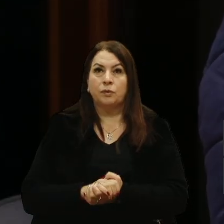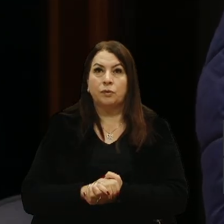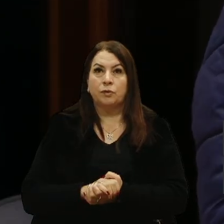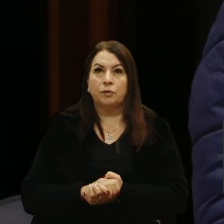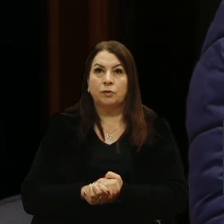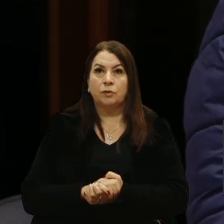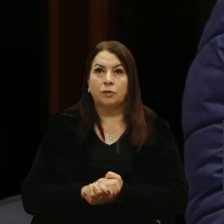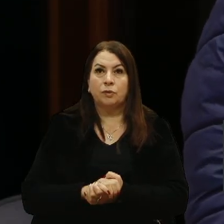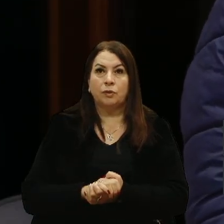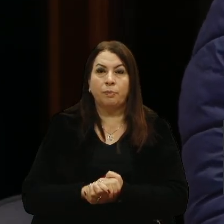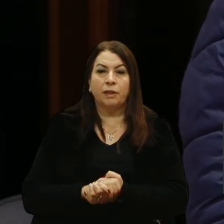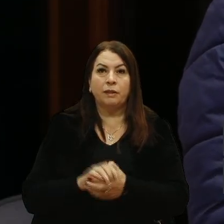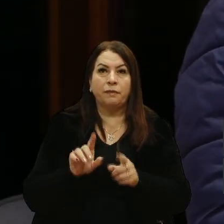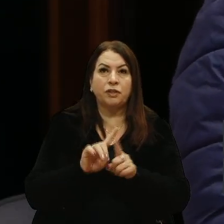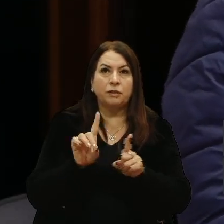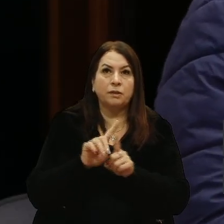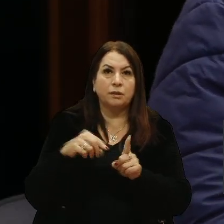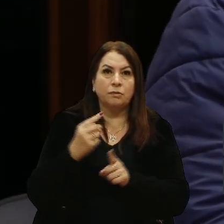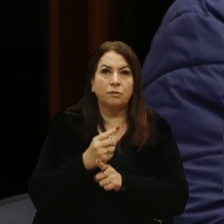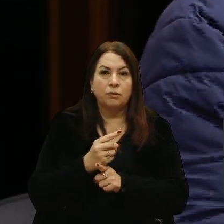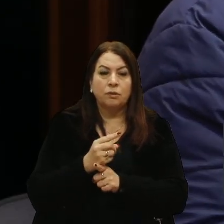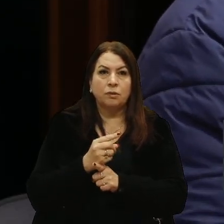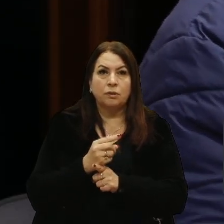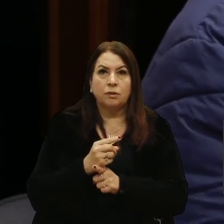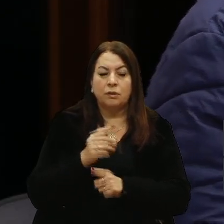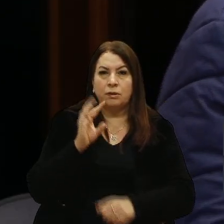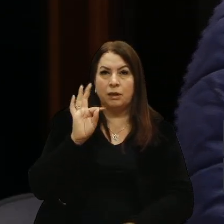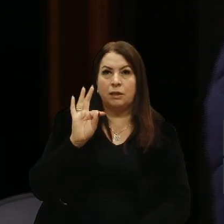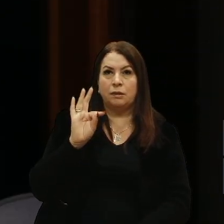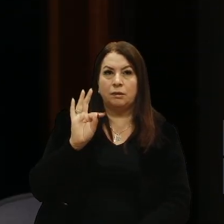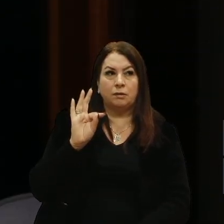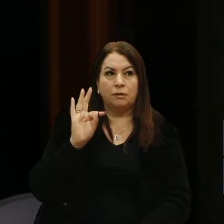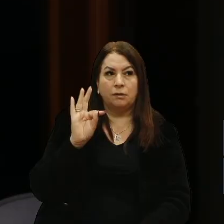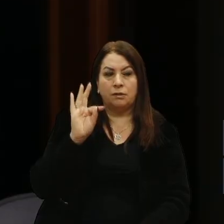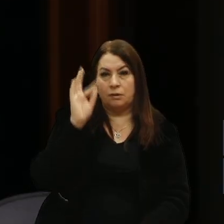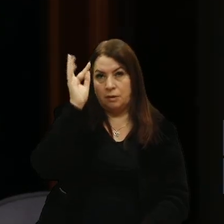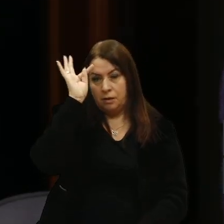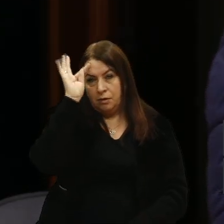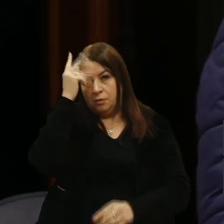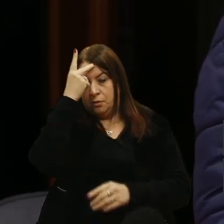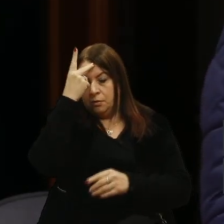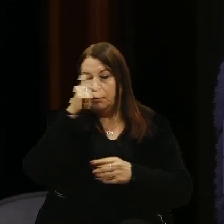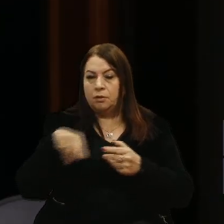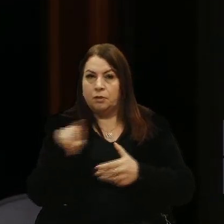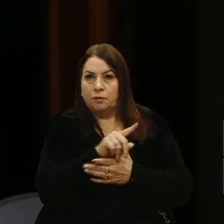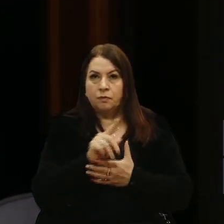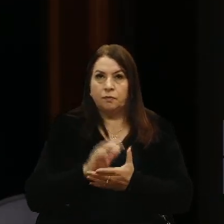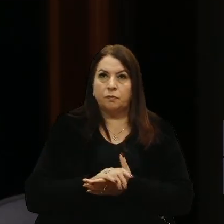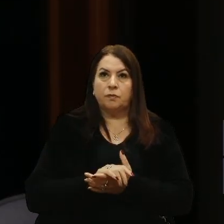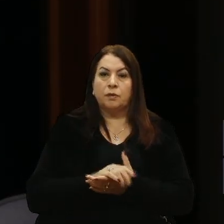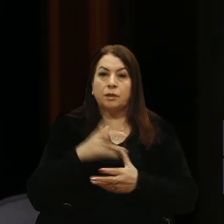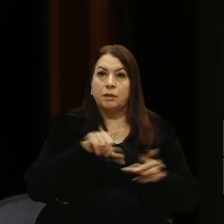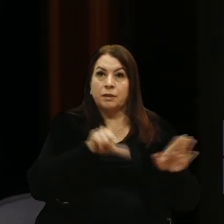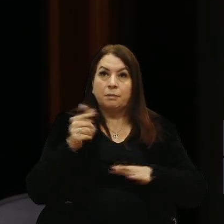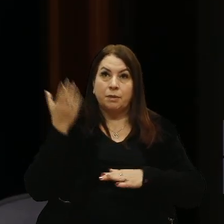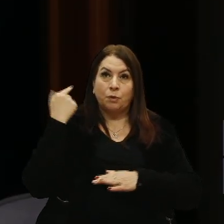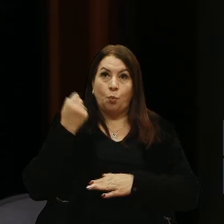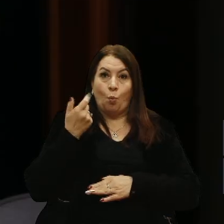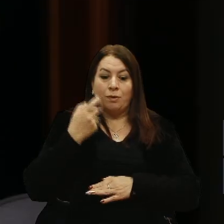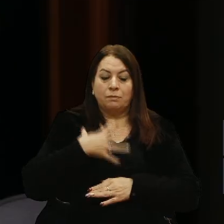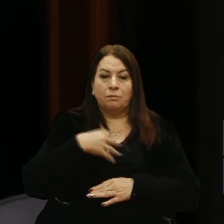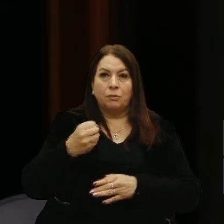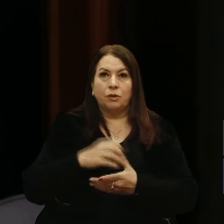déficit de atenção. E a mãe chegou no meu gabinete, vereador Cláudio, dizendo que na semana anterior ela quase cometeu